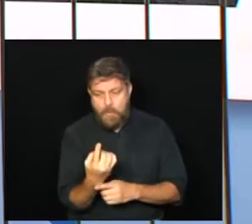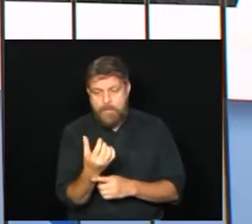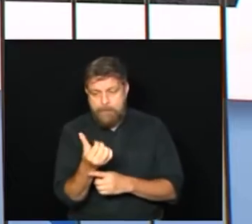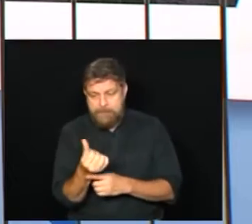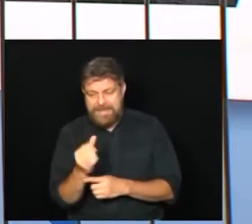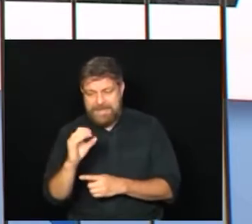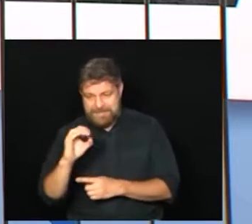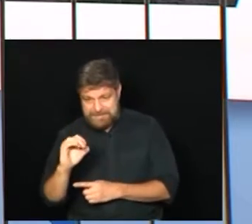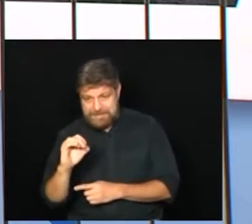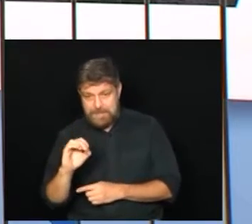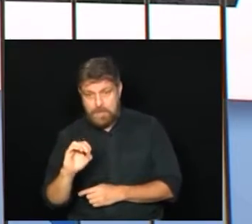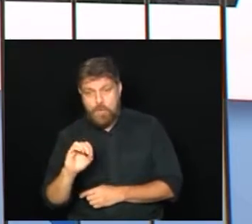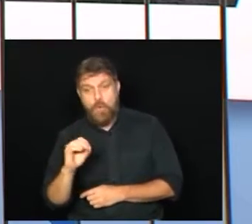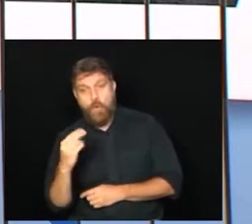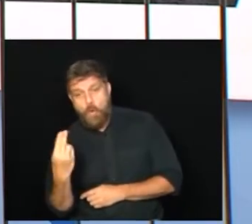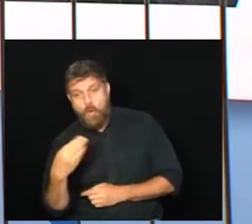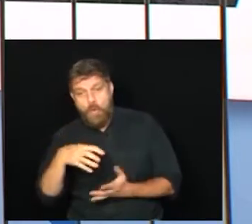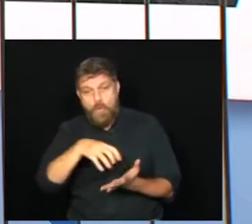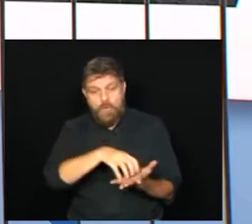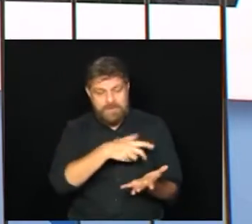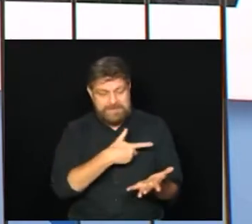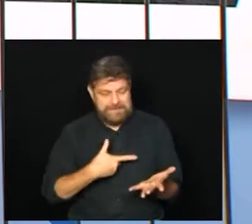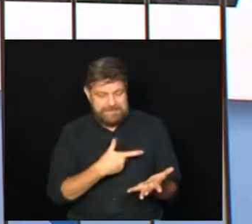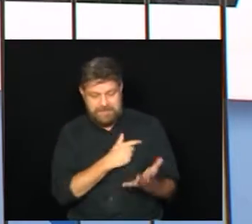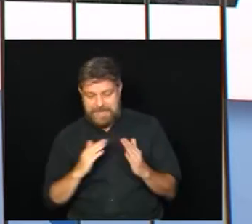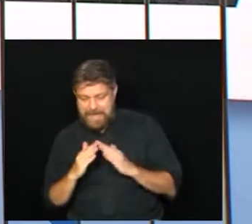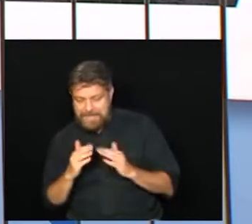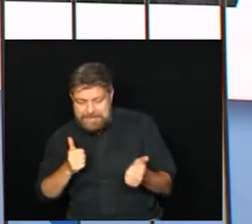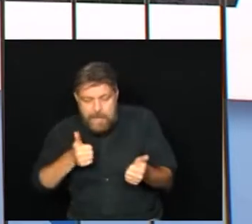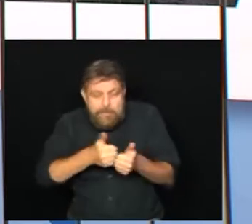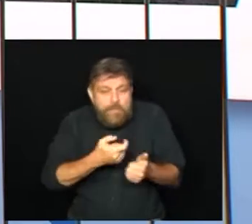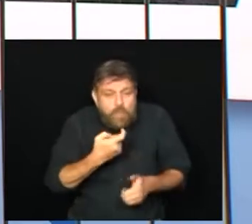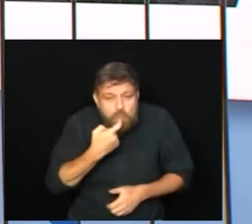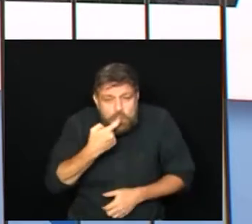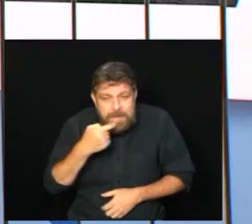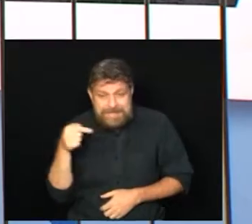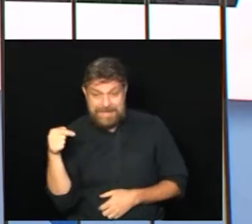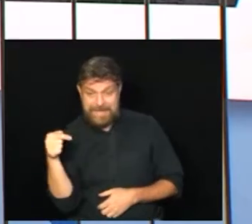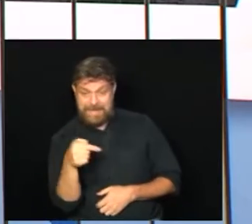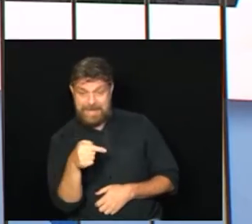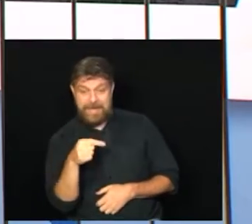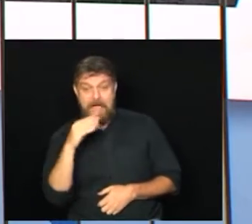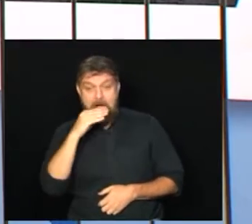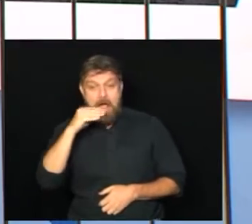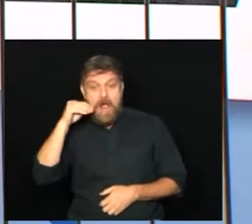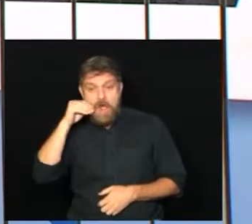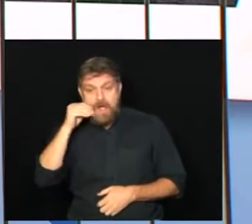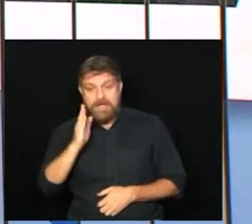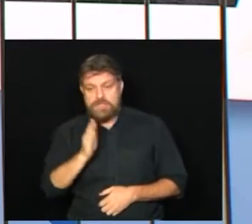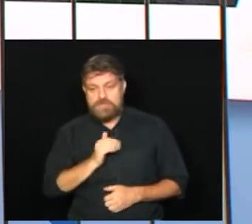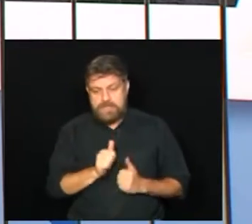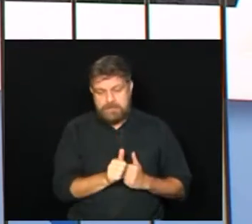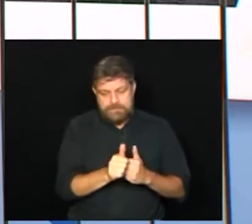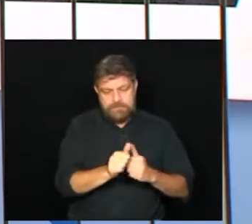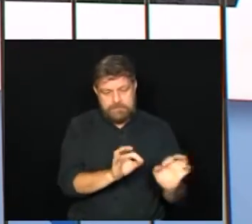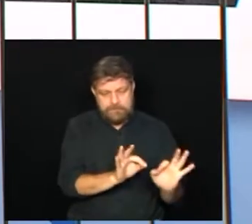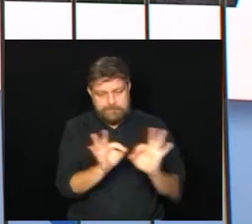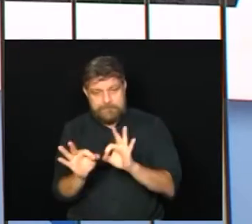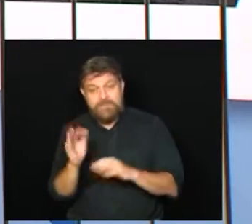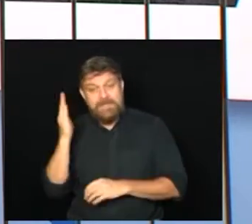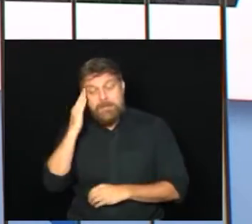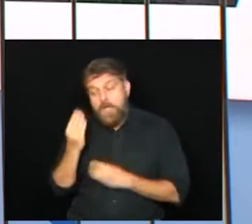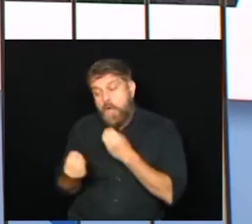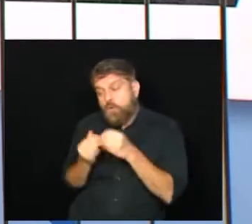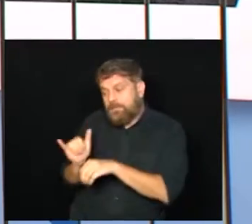Saúde, ou no centro de saúde mais próximo da sua casa, em que esse adolescente já é acompanhado, para saber,